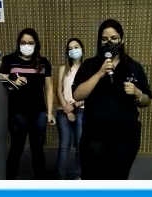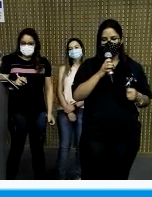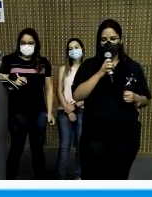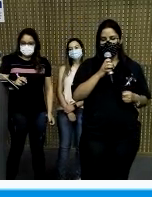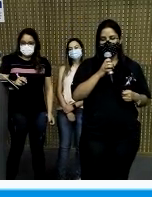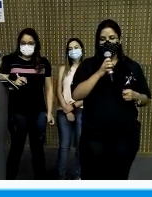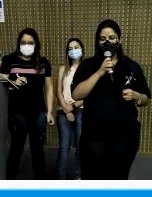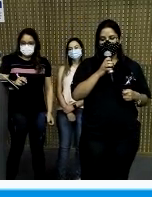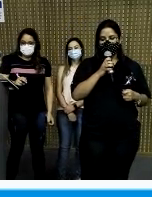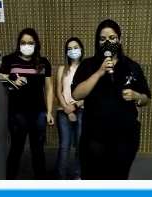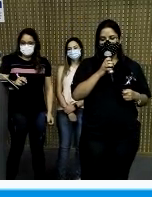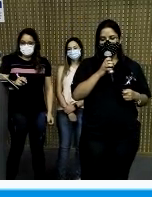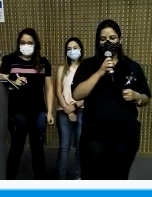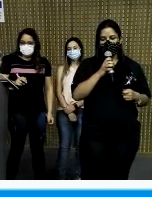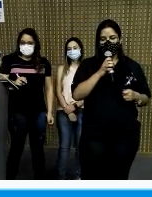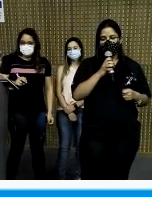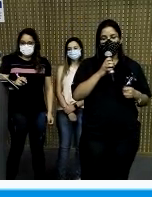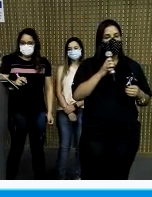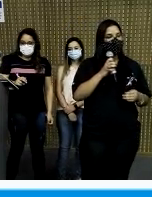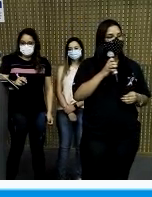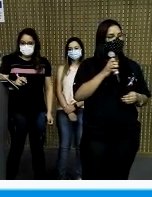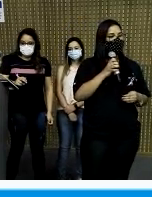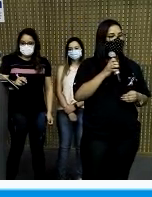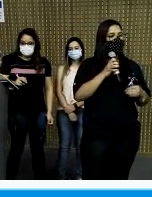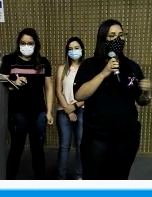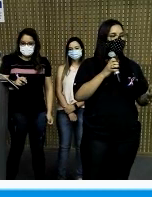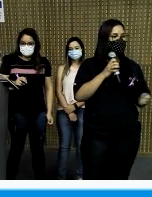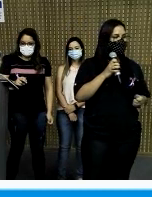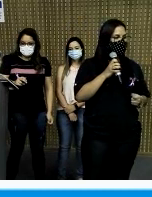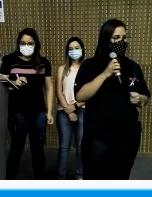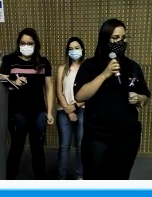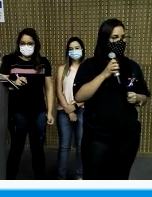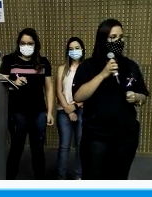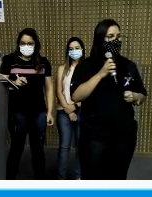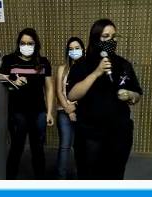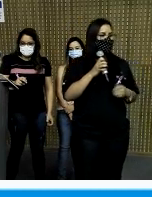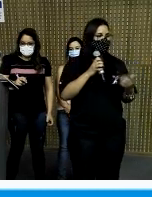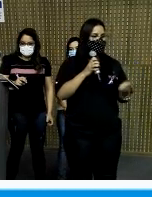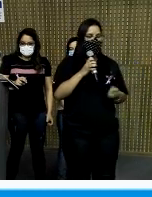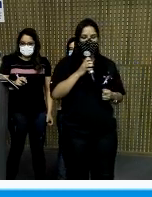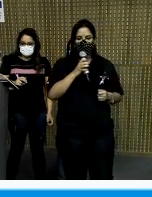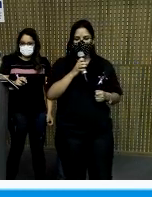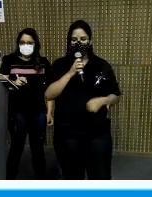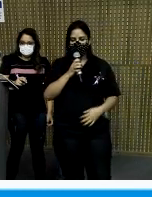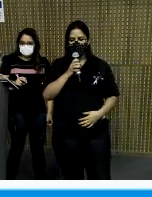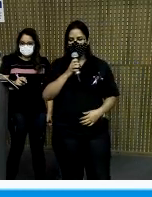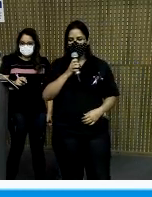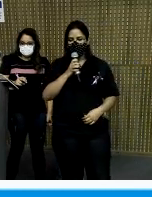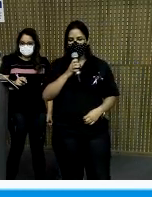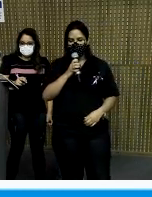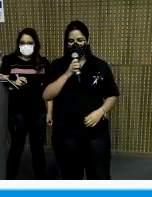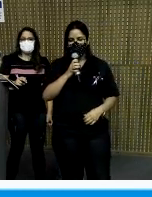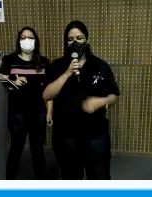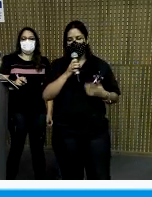tem que acrescentar que a maior parte desse exame também é pedido pelo ginecologista, né, que atende na nossa unidade,